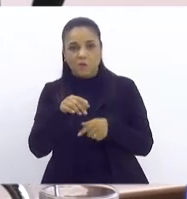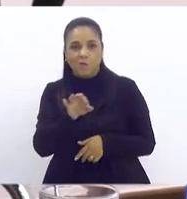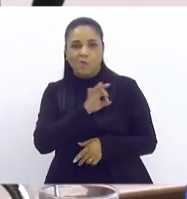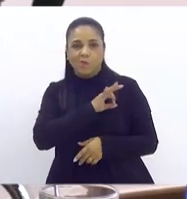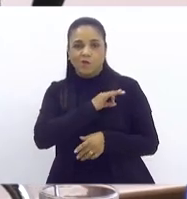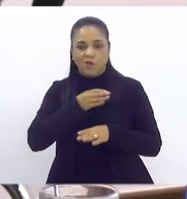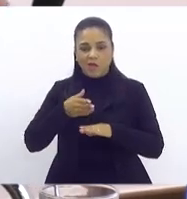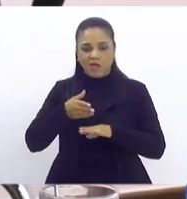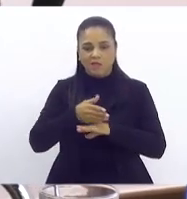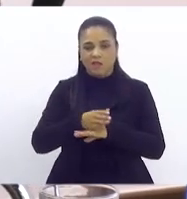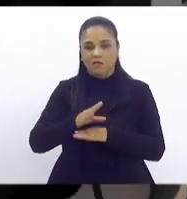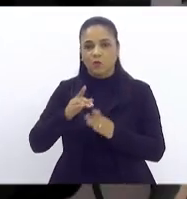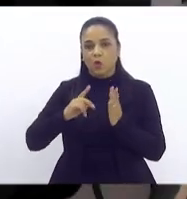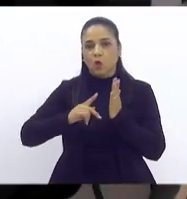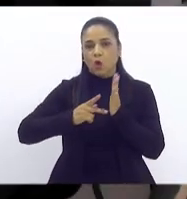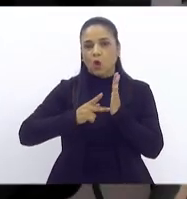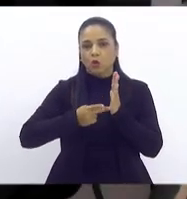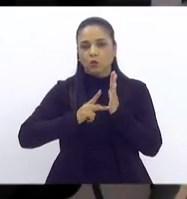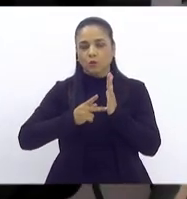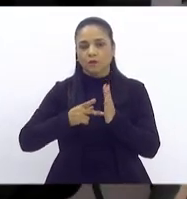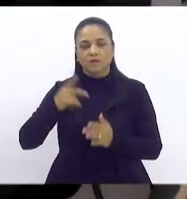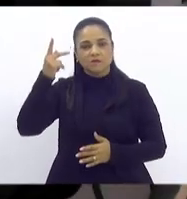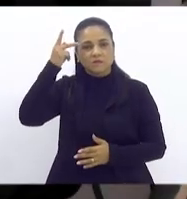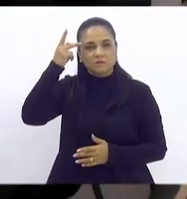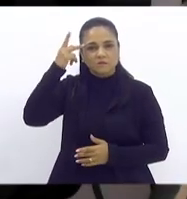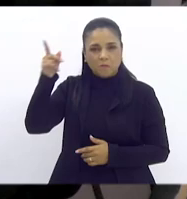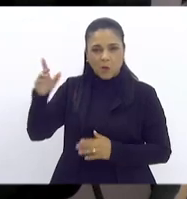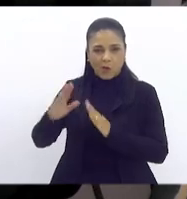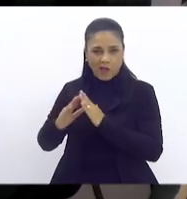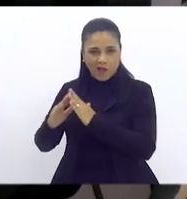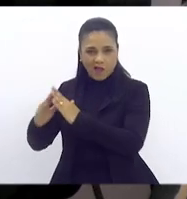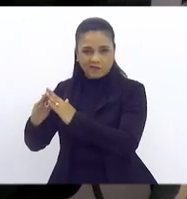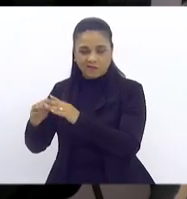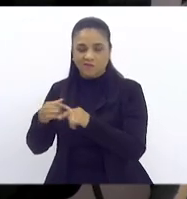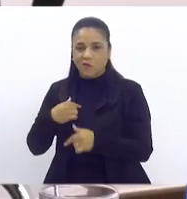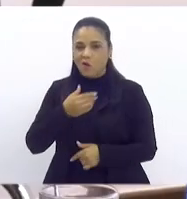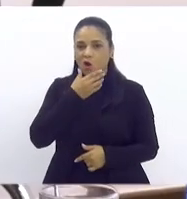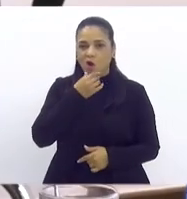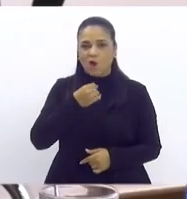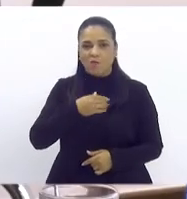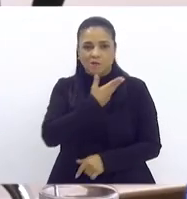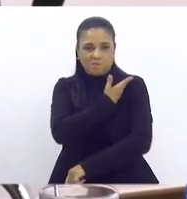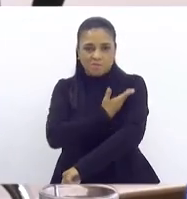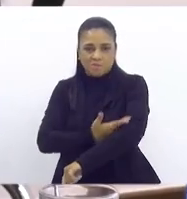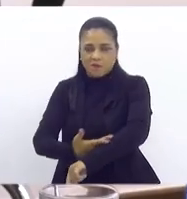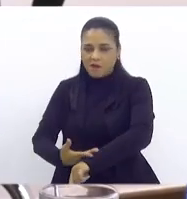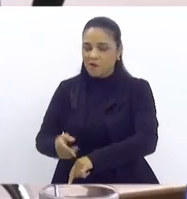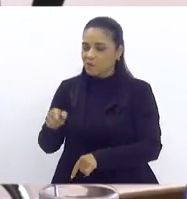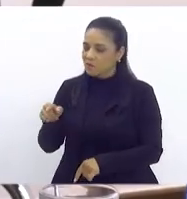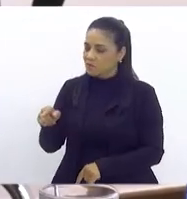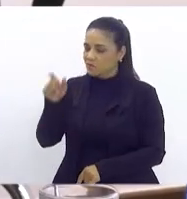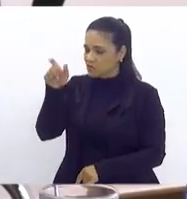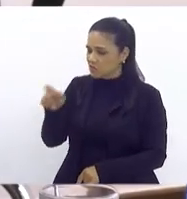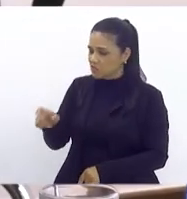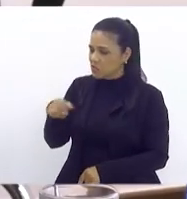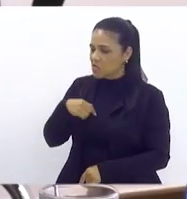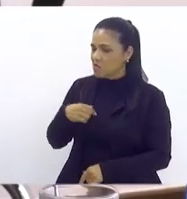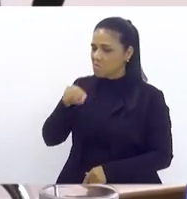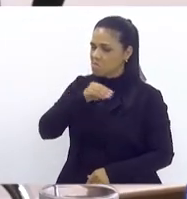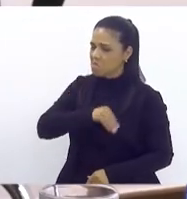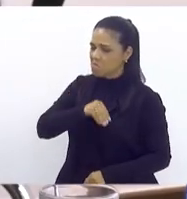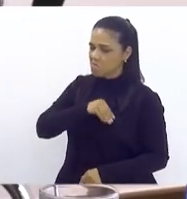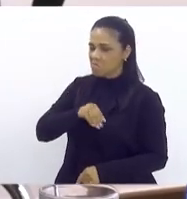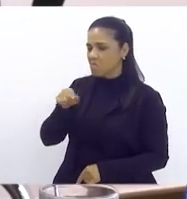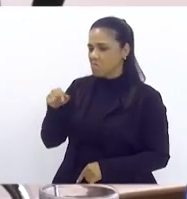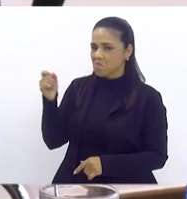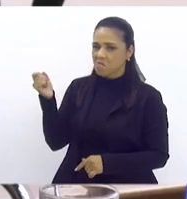condomínio Alfa vilha em São Paulo e aí vem aquele homem branco do Alfaville fala você é um lixo você ganha mal